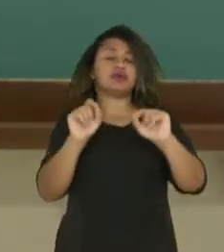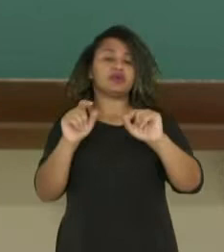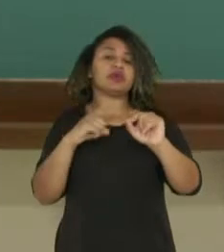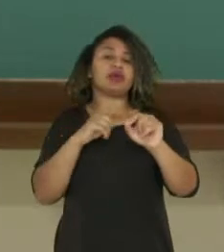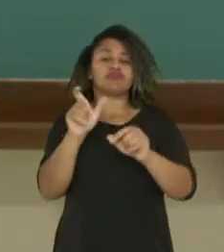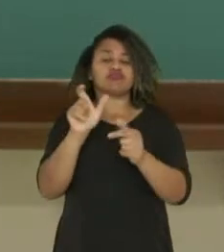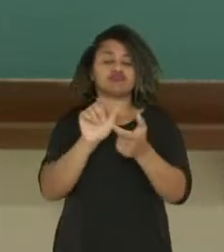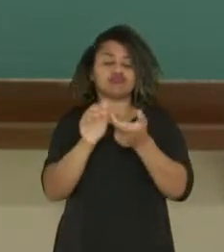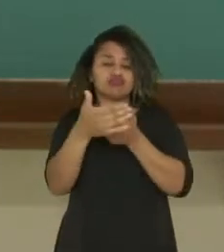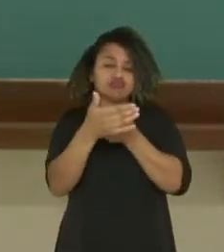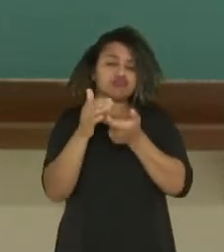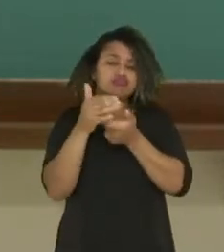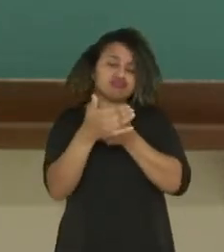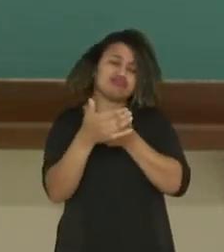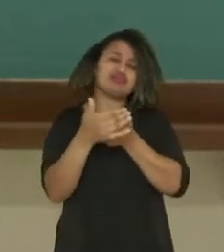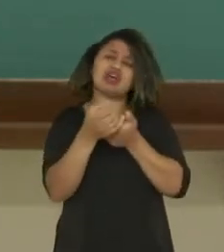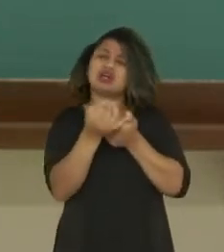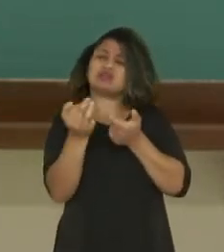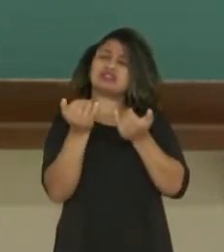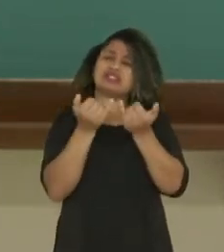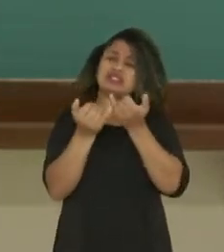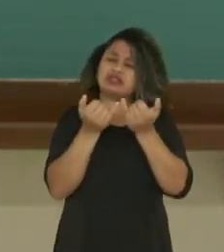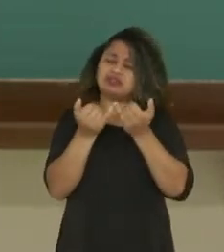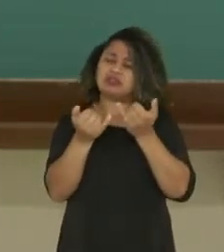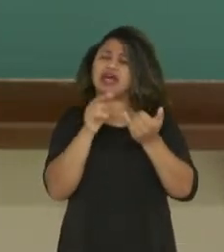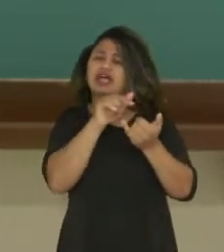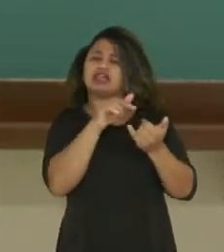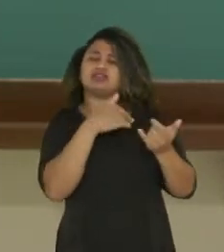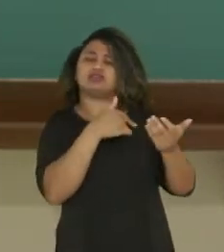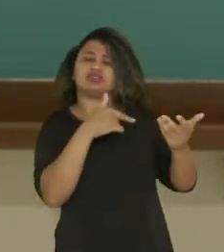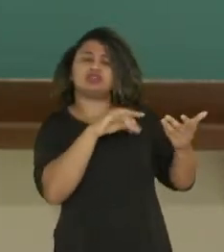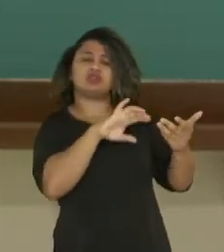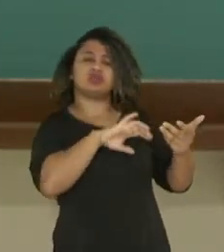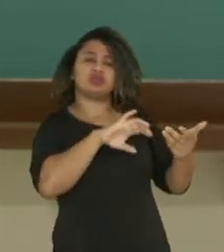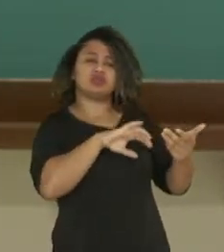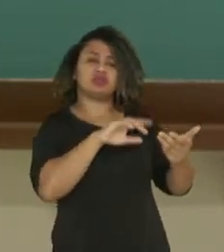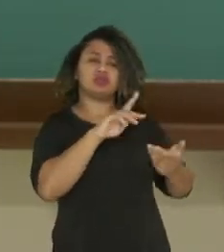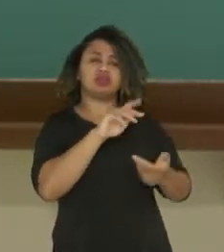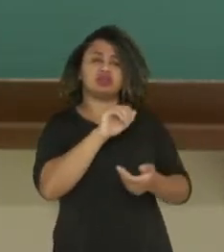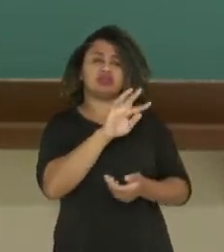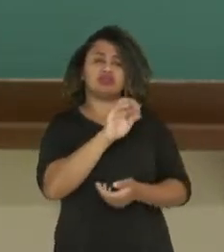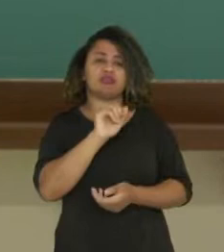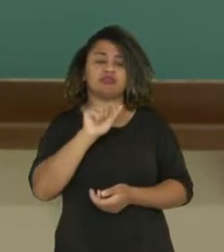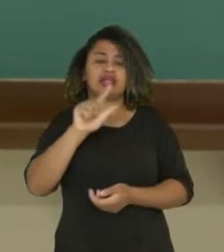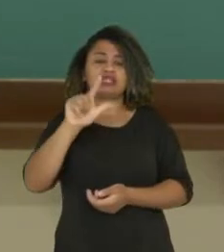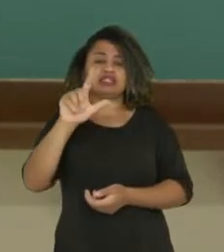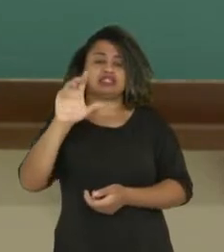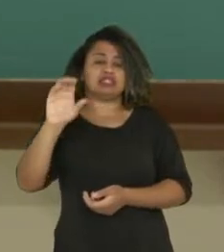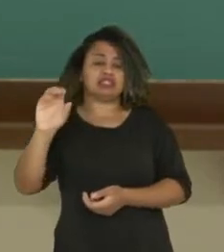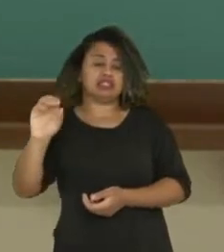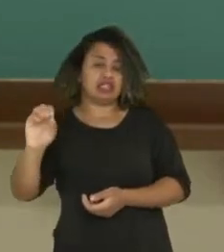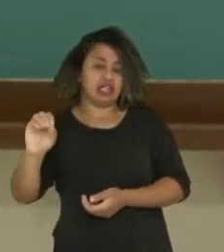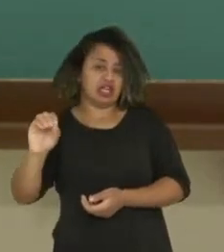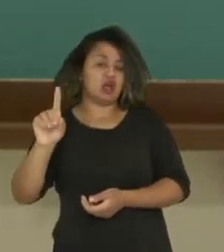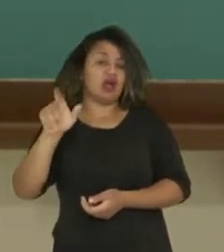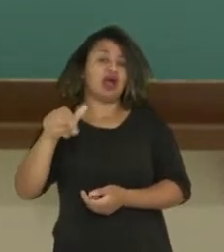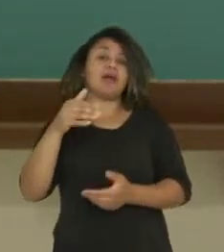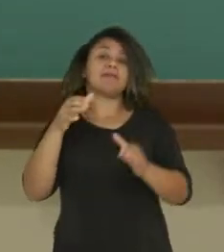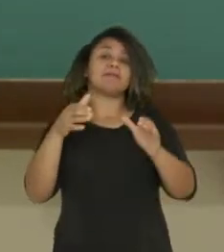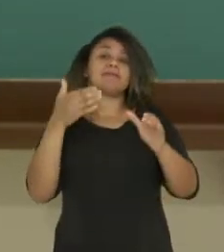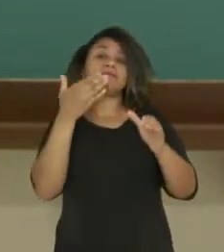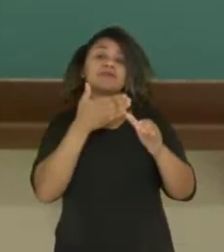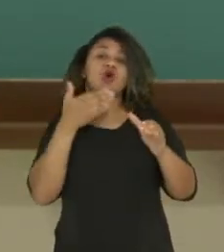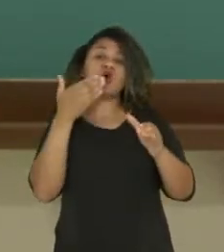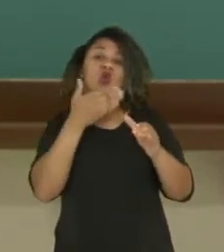Esses termos, os falsos cognatos, pastel, pastel é bolo, tá? É bolo, beleza?